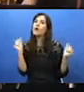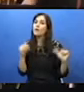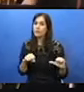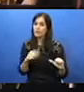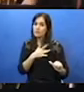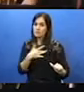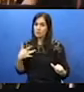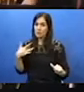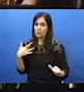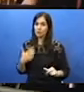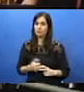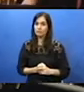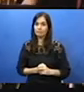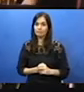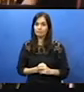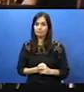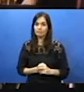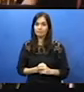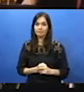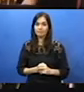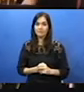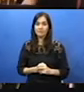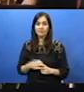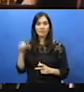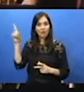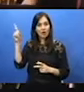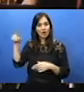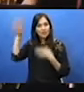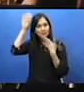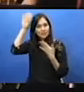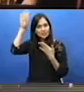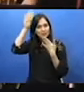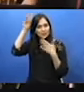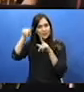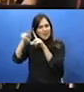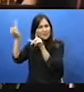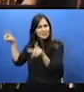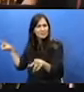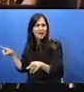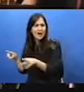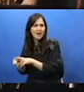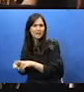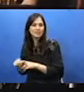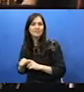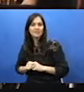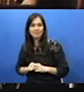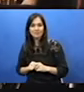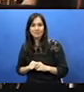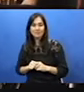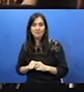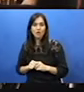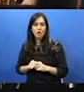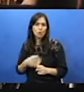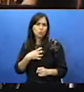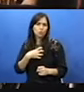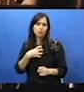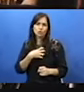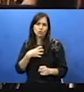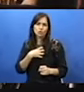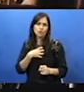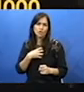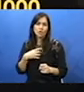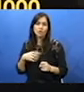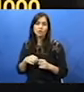para a gente. Então aqui temos aqui, ó, como surgiu antigamente, né? Até de uma forma inocente, em